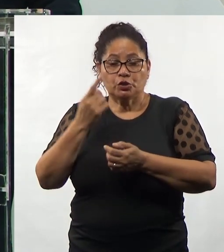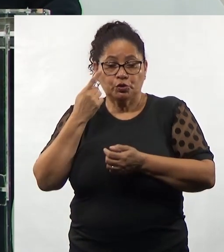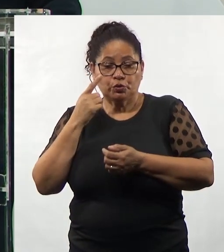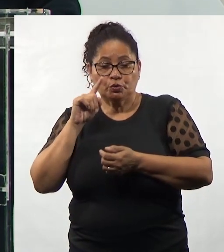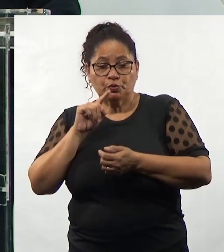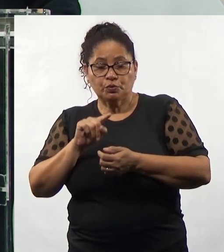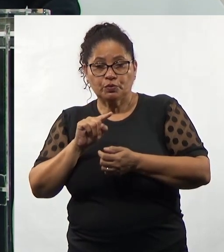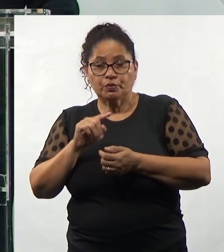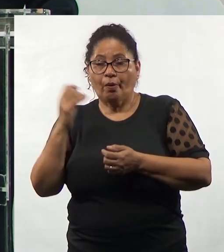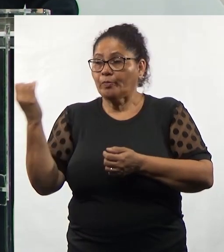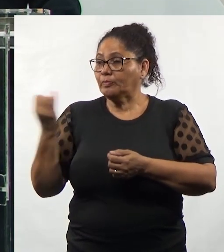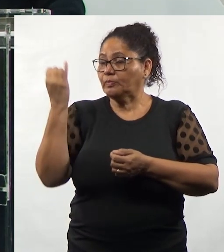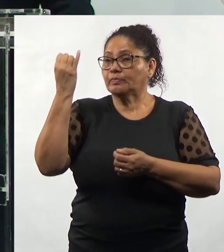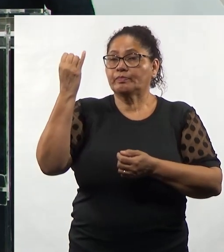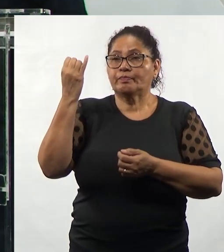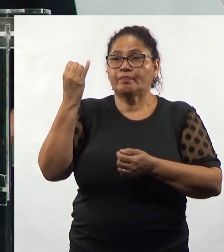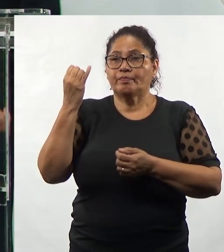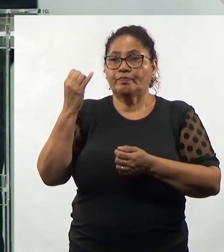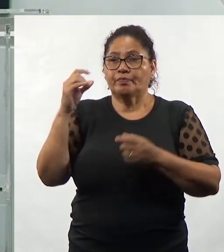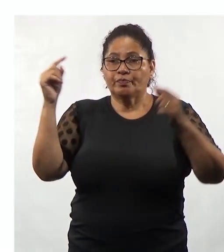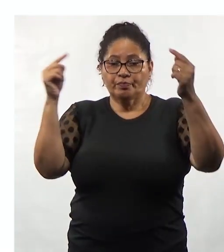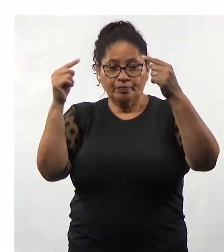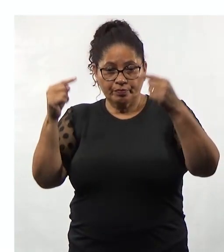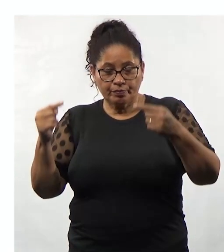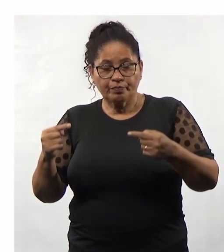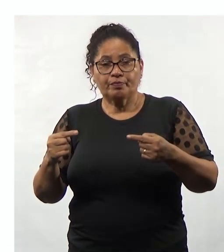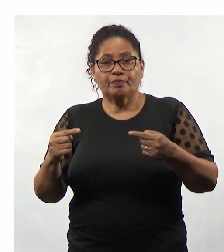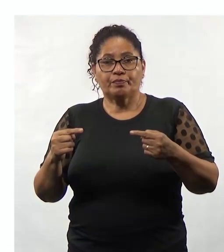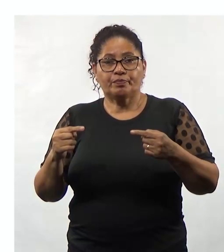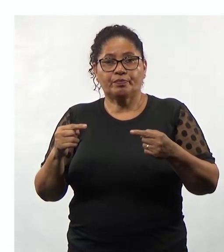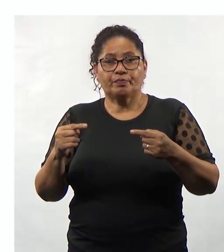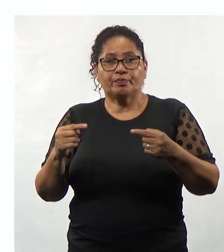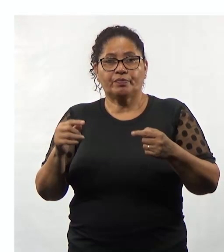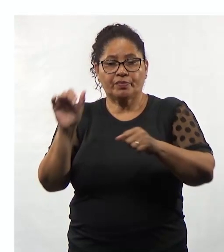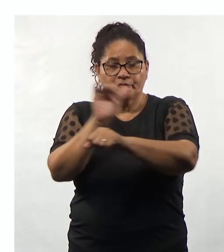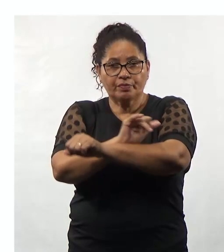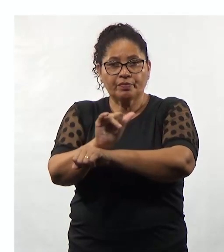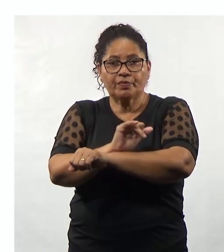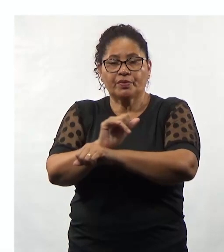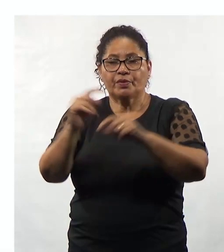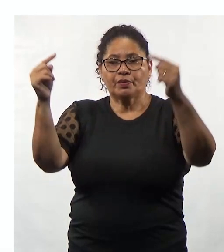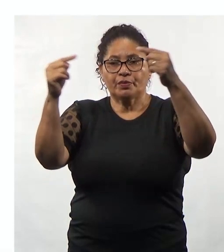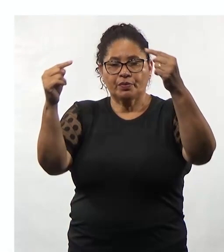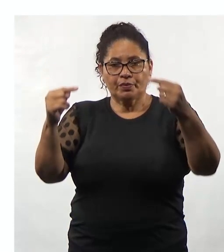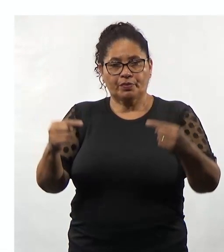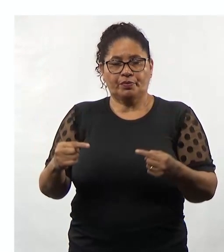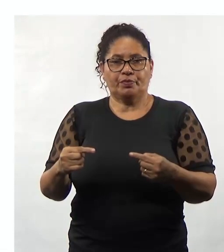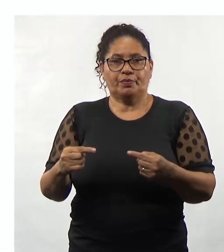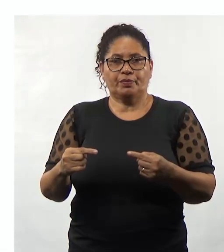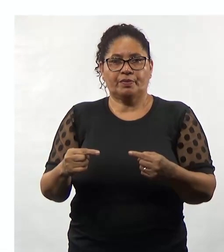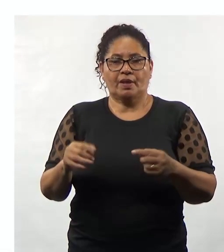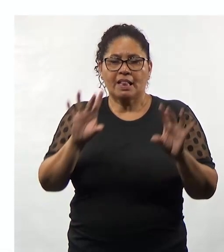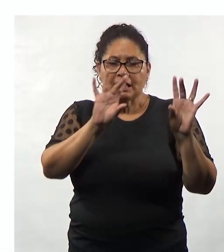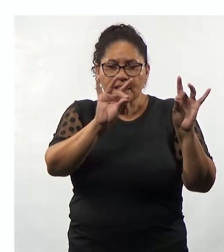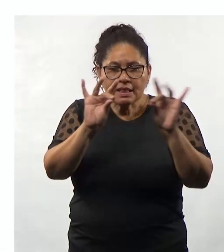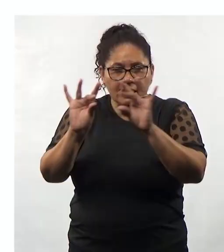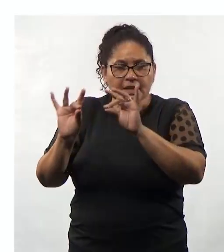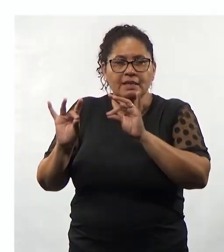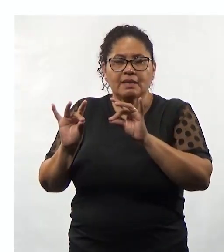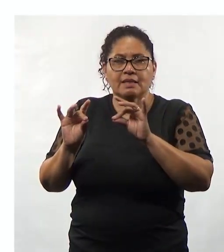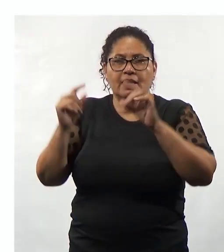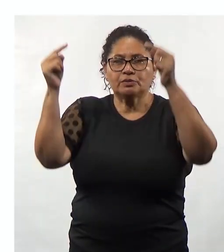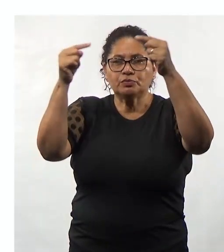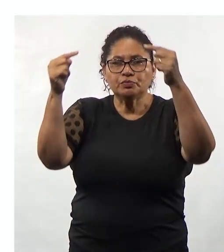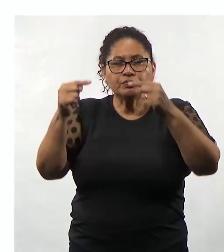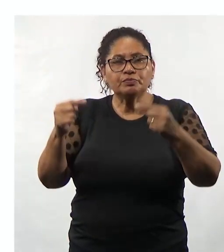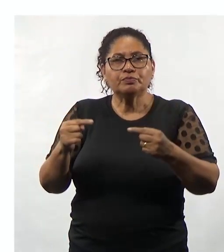a gente viu que é importante definir cestas estratégicas, definir critérios,